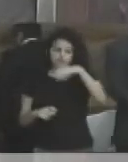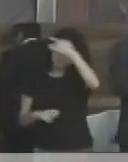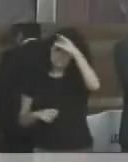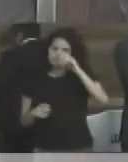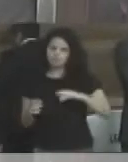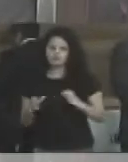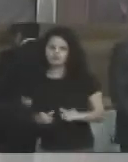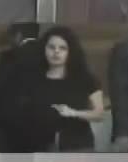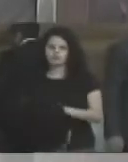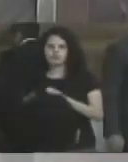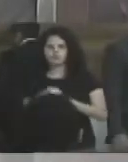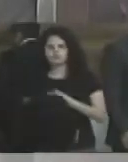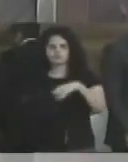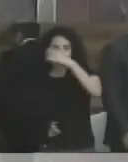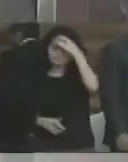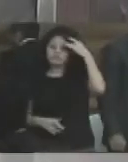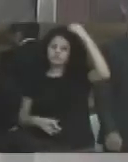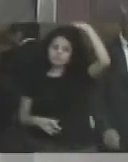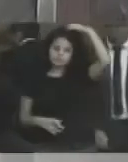porque